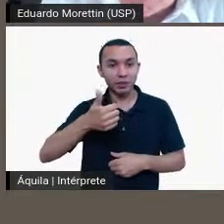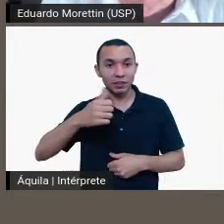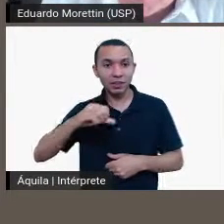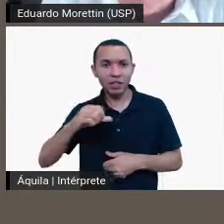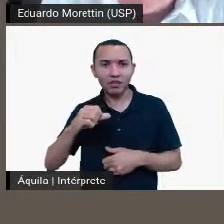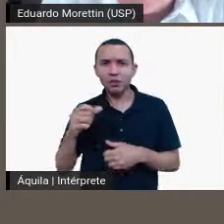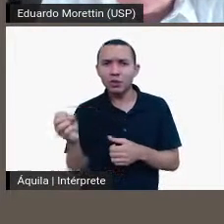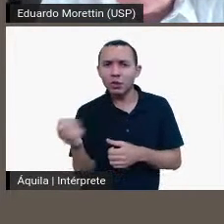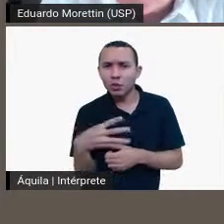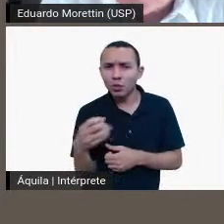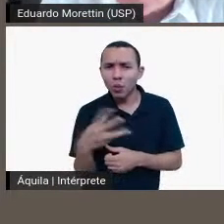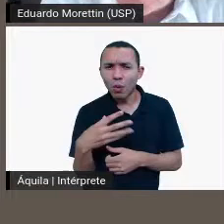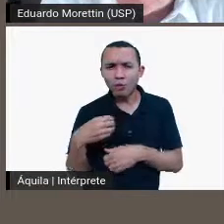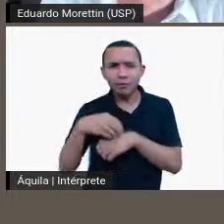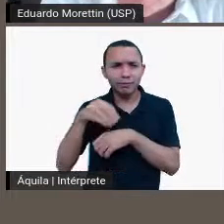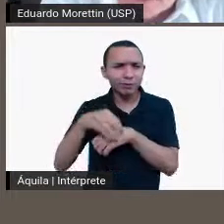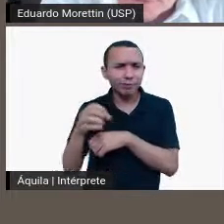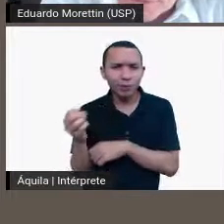absolutamente recente.